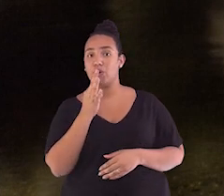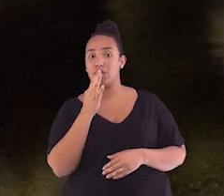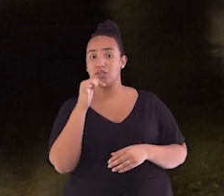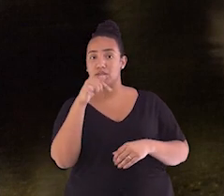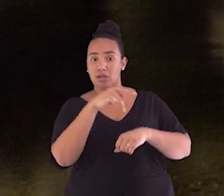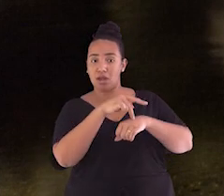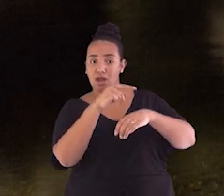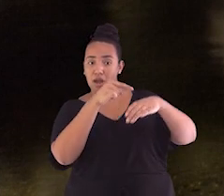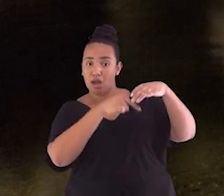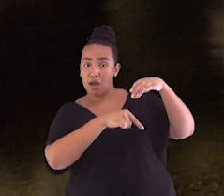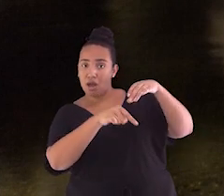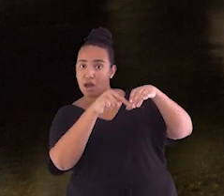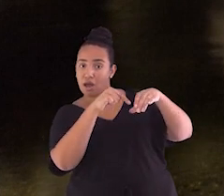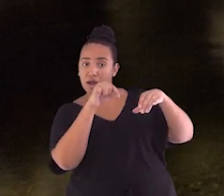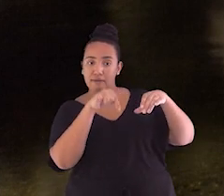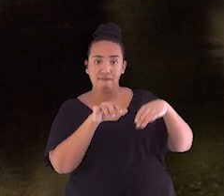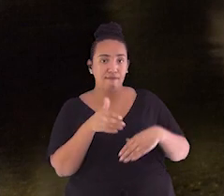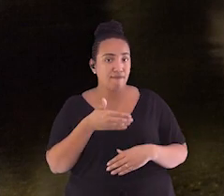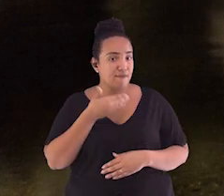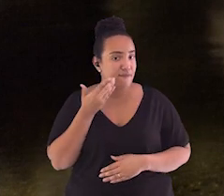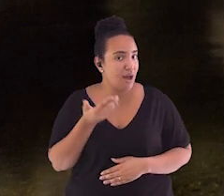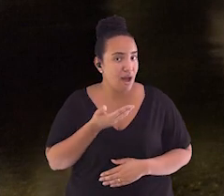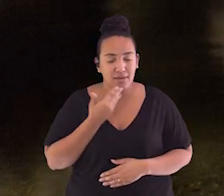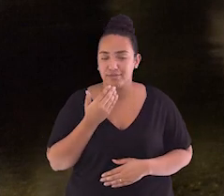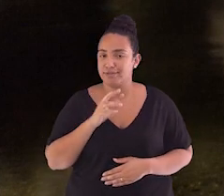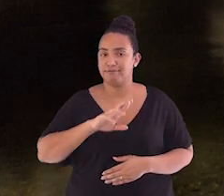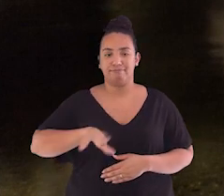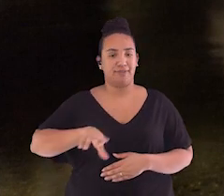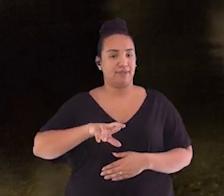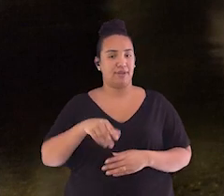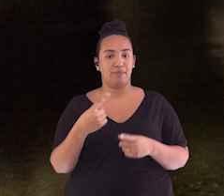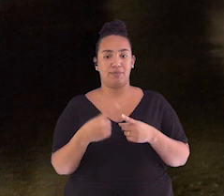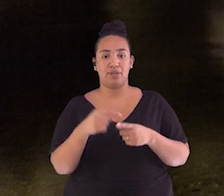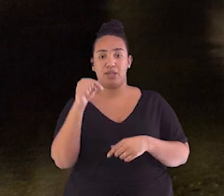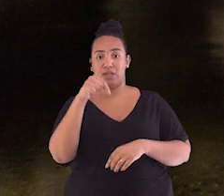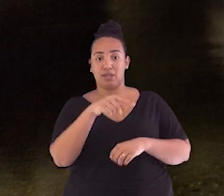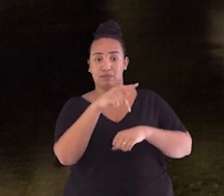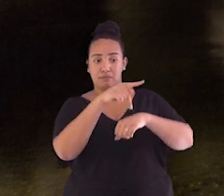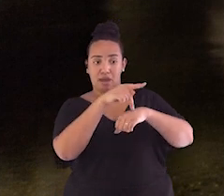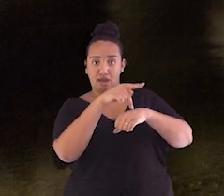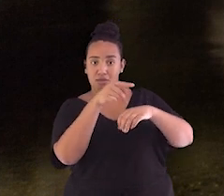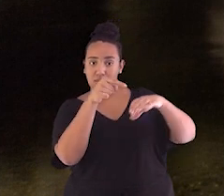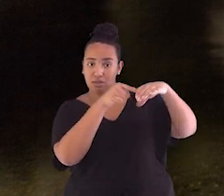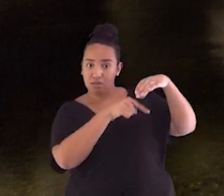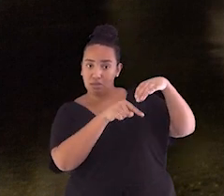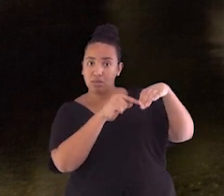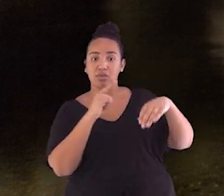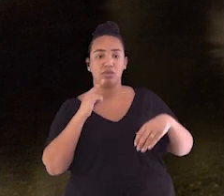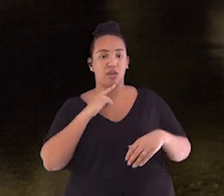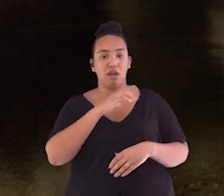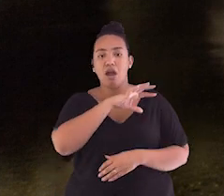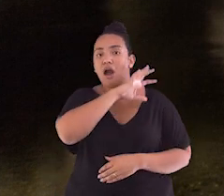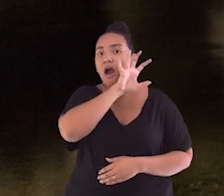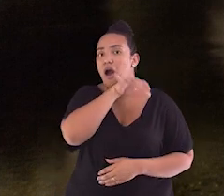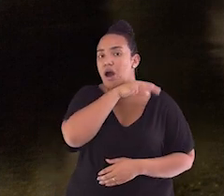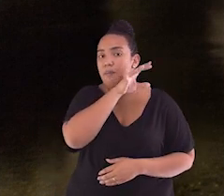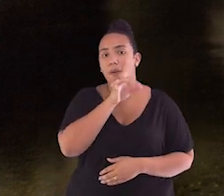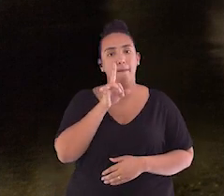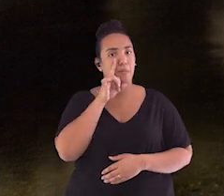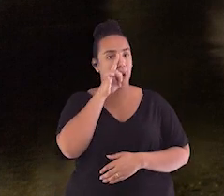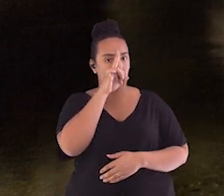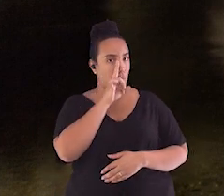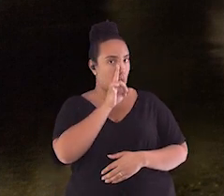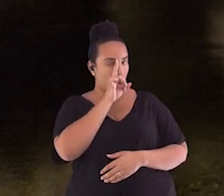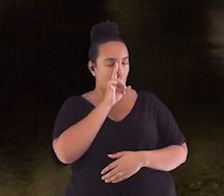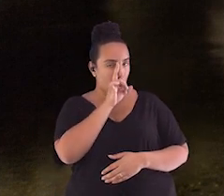cavernas nem sempre é uma tarefa fácil, tá? Pois lá dentro podemos ser surpreendidos por animais únicos e perigosos.